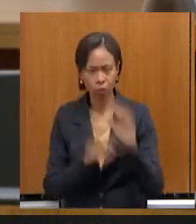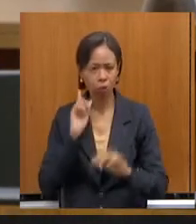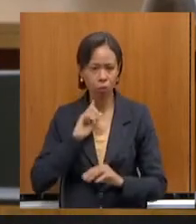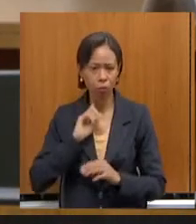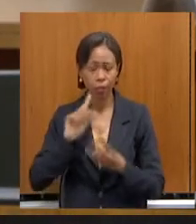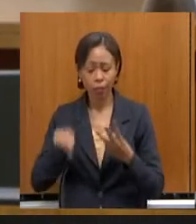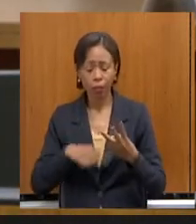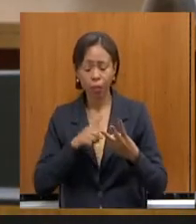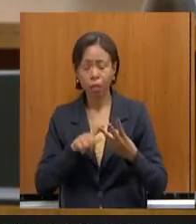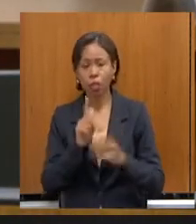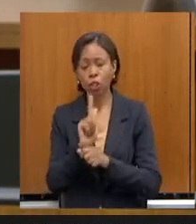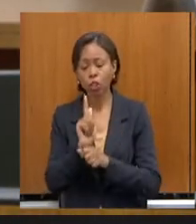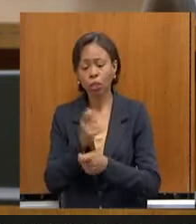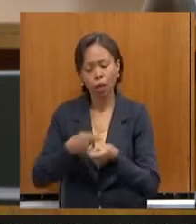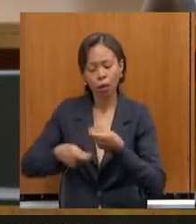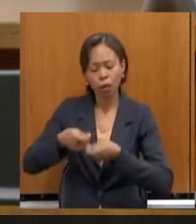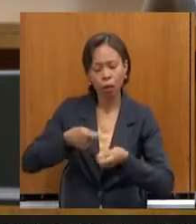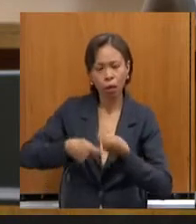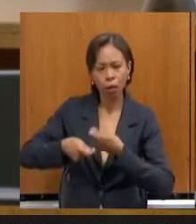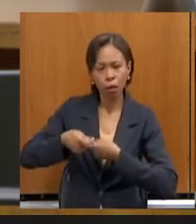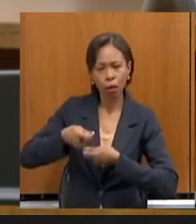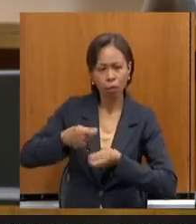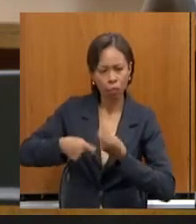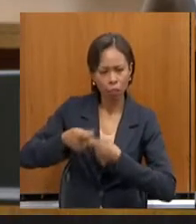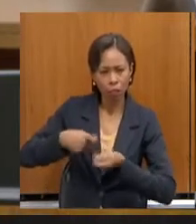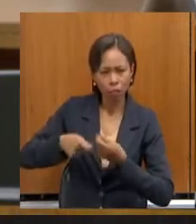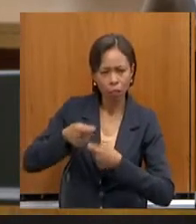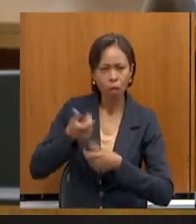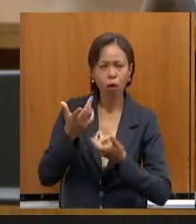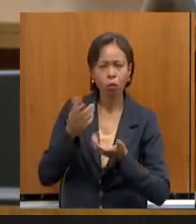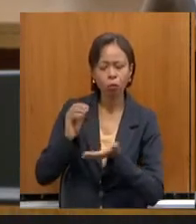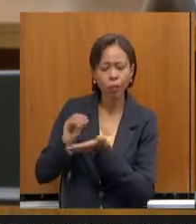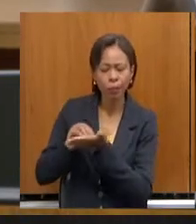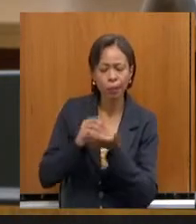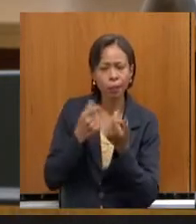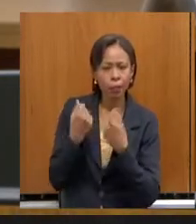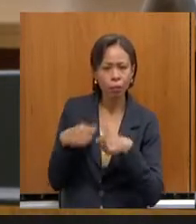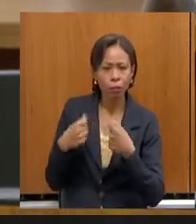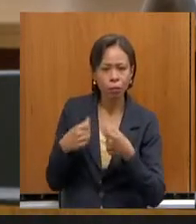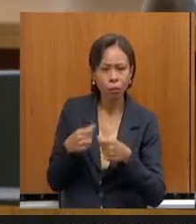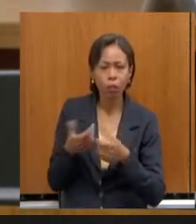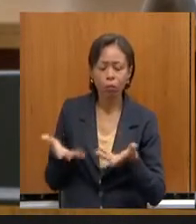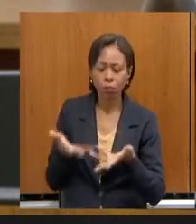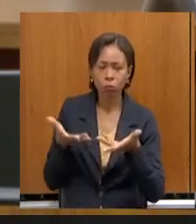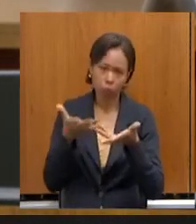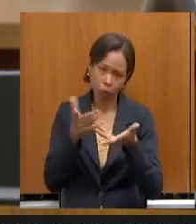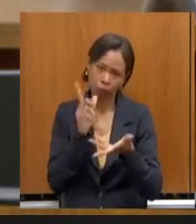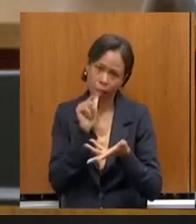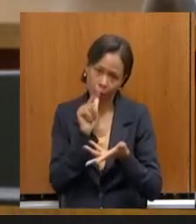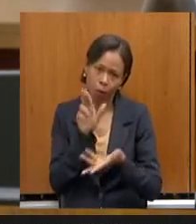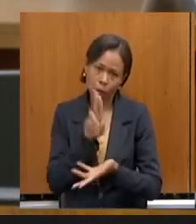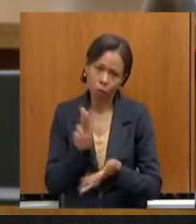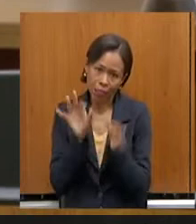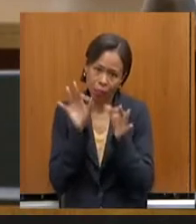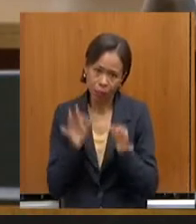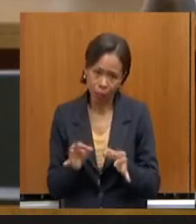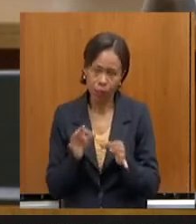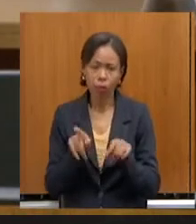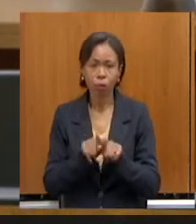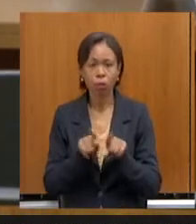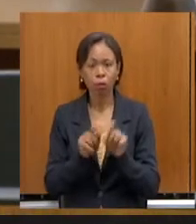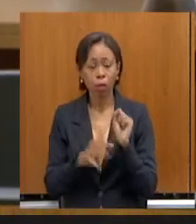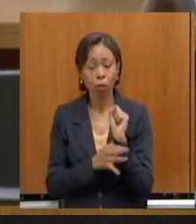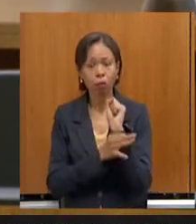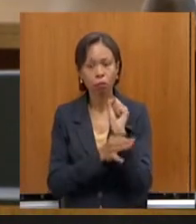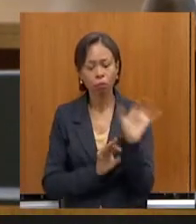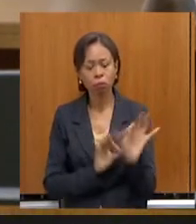terceiro gestão da demanda com também incentivos ao uso é de recursos além do plano de segurança